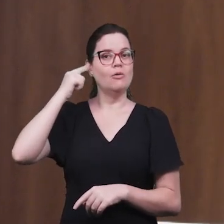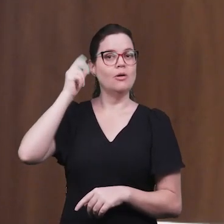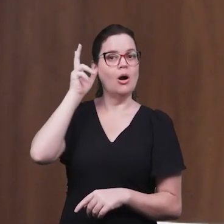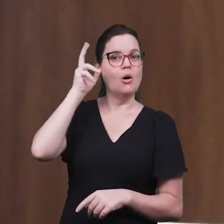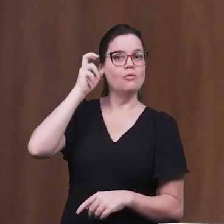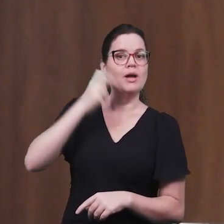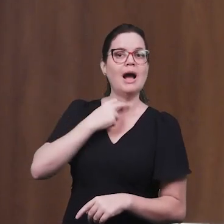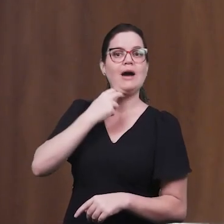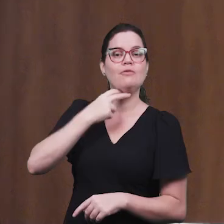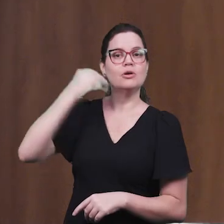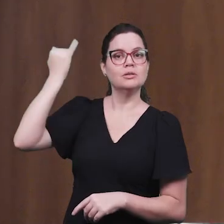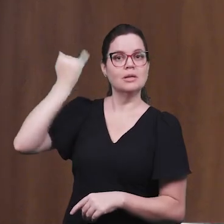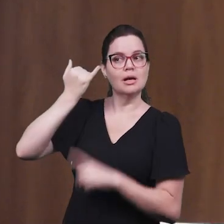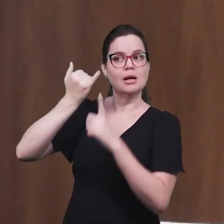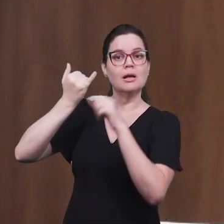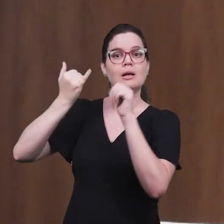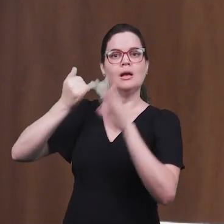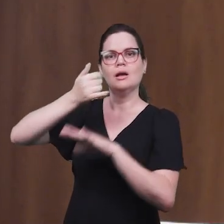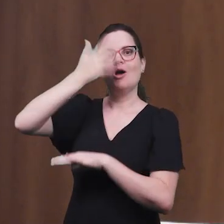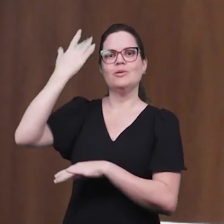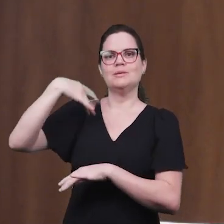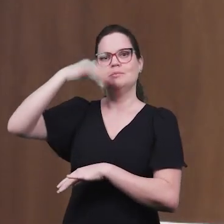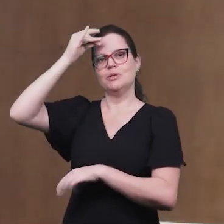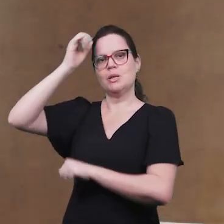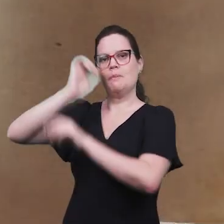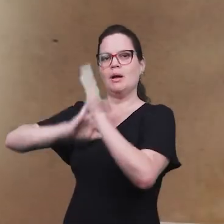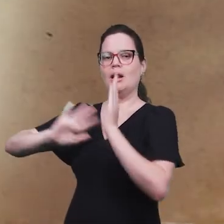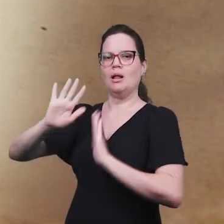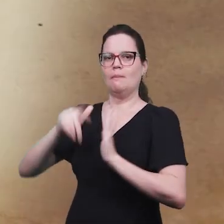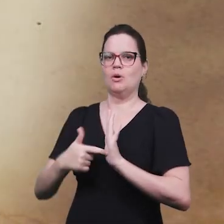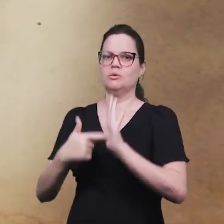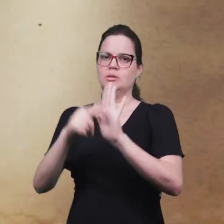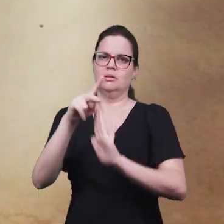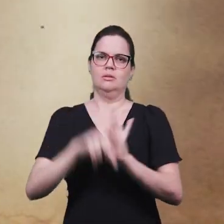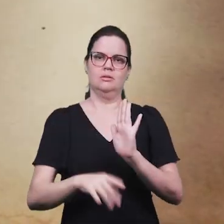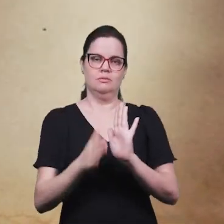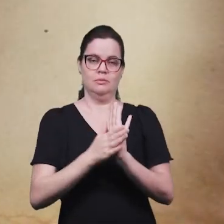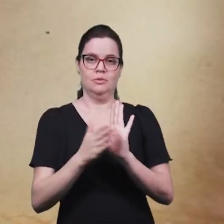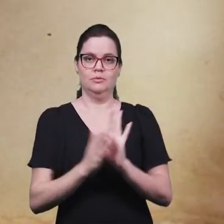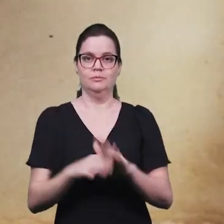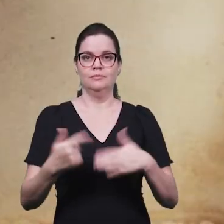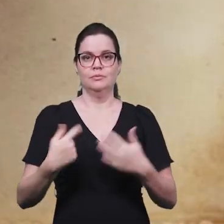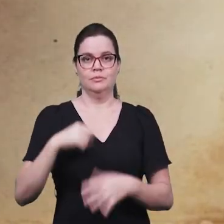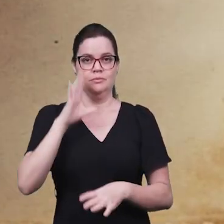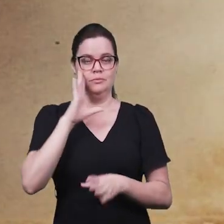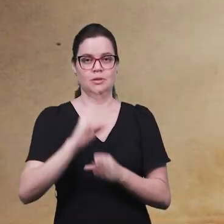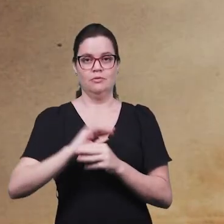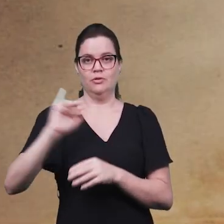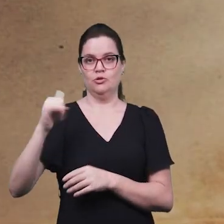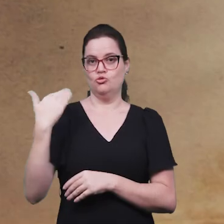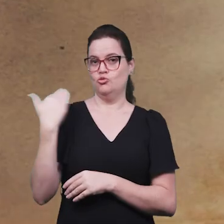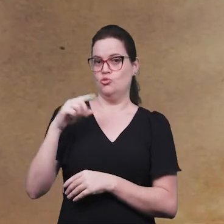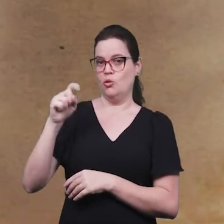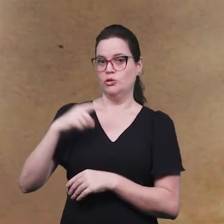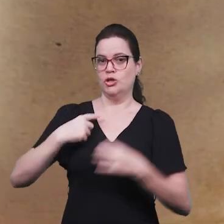mostrando o caminho. E em Mateus 3,4 nós vemos: Este João tinha a sua veste de